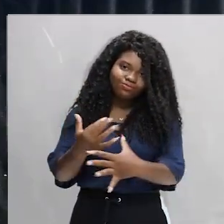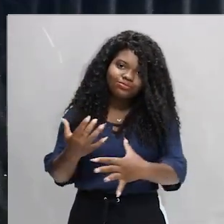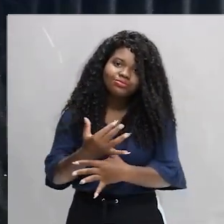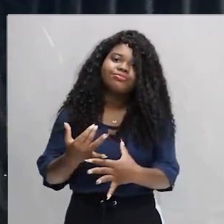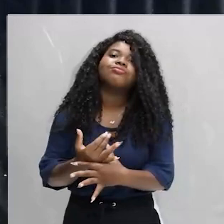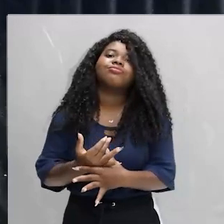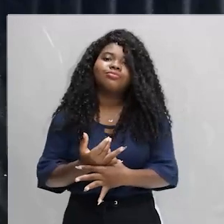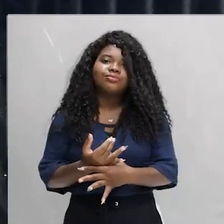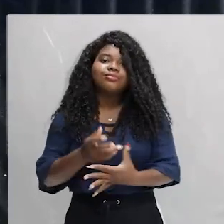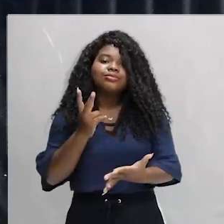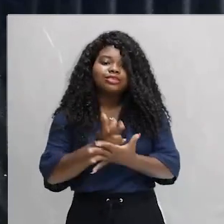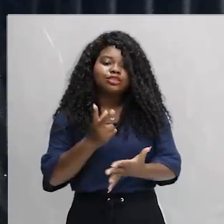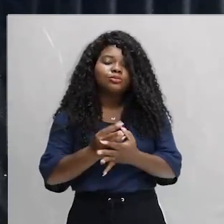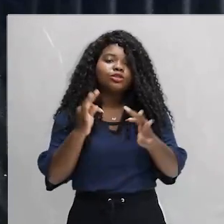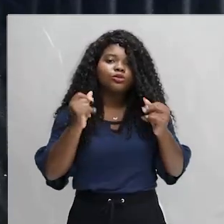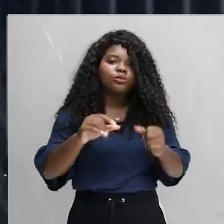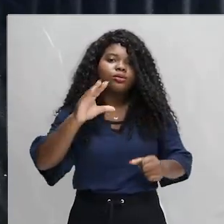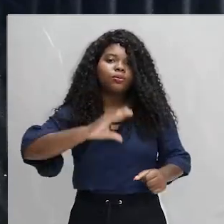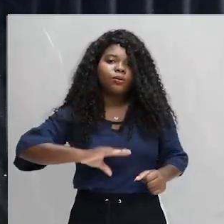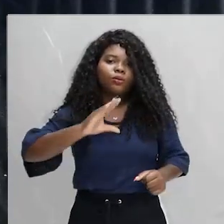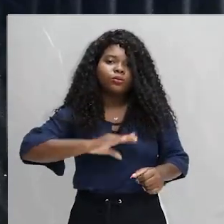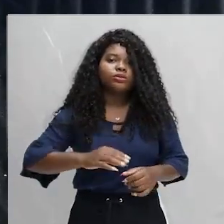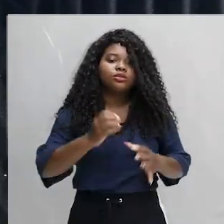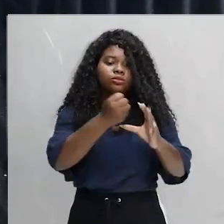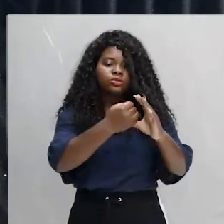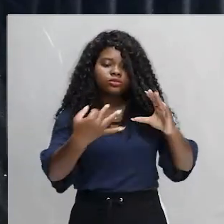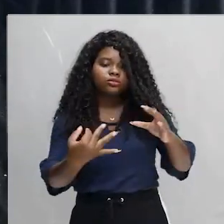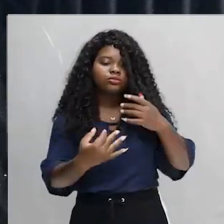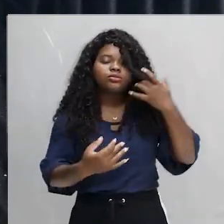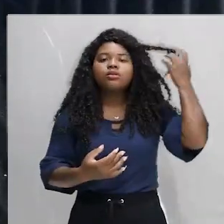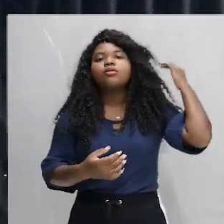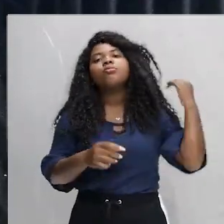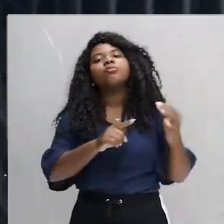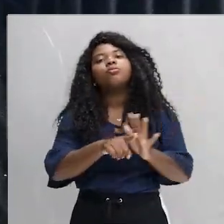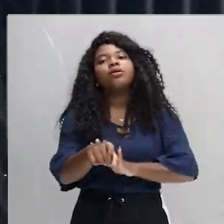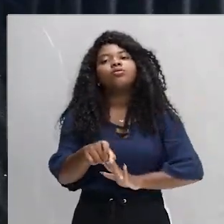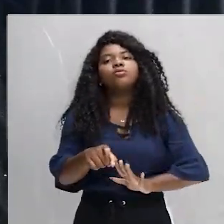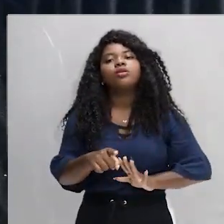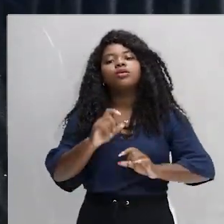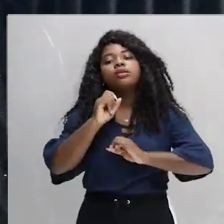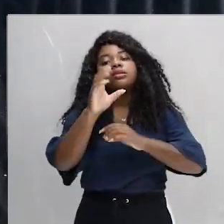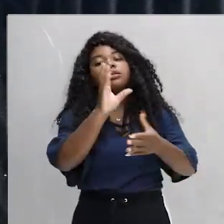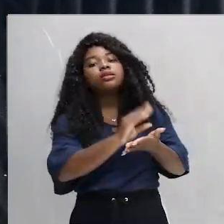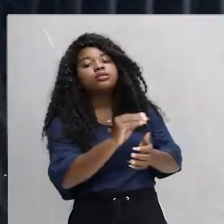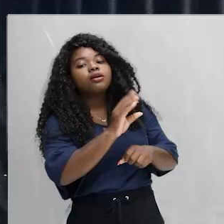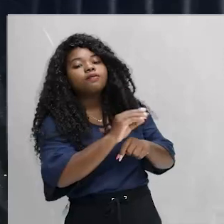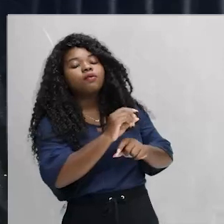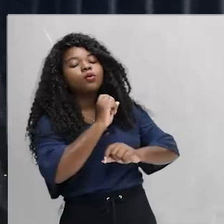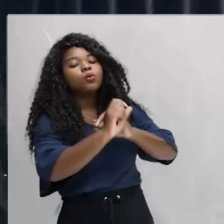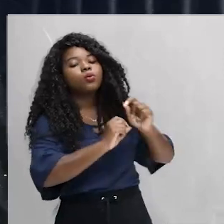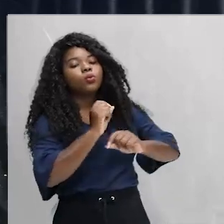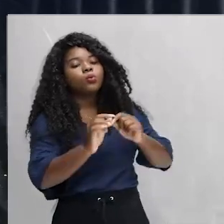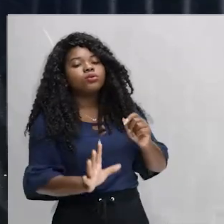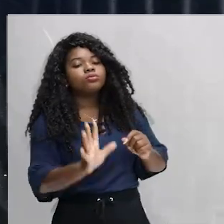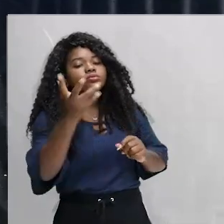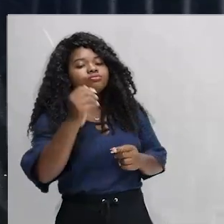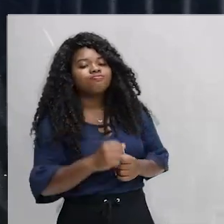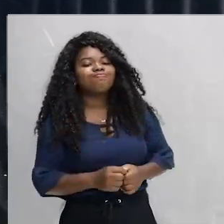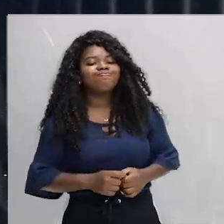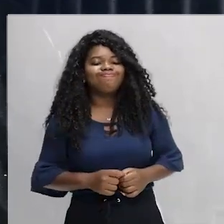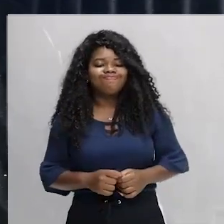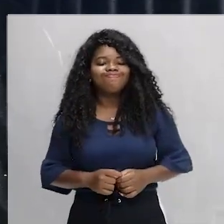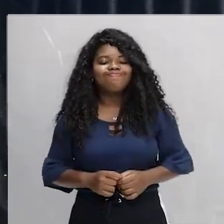toda portuguesa, tá? Então, estou caracterizando. E a minha pergunta aí nessa foto, o que você vê aqui a